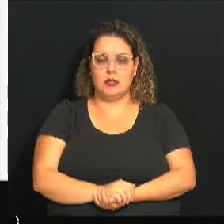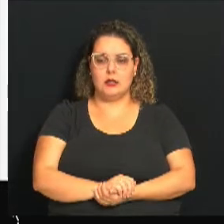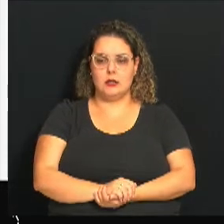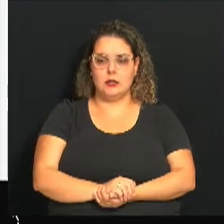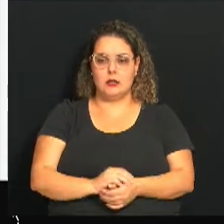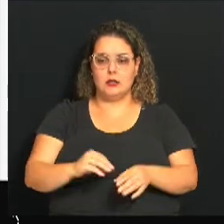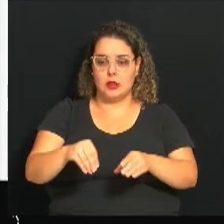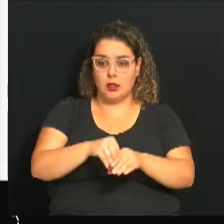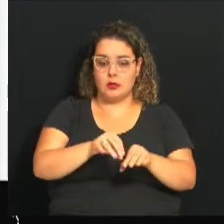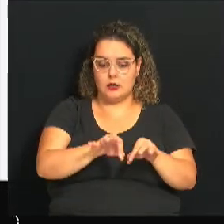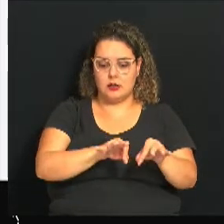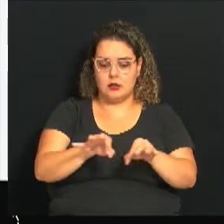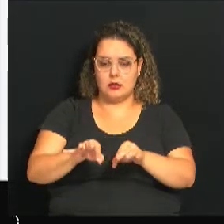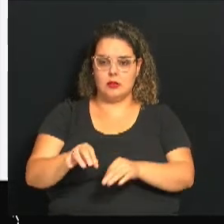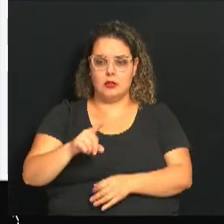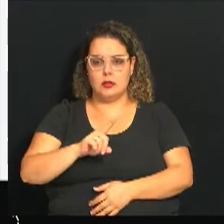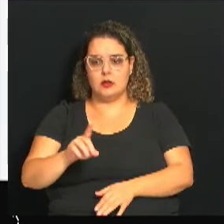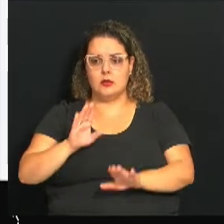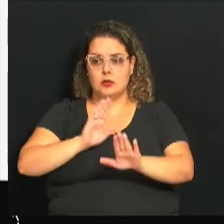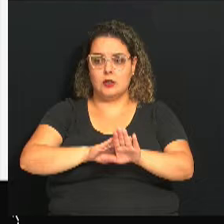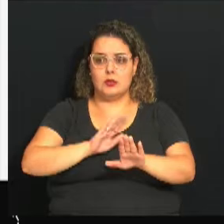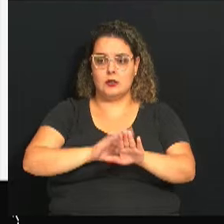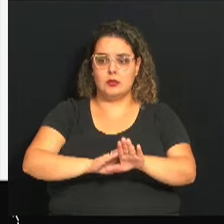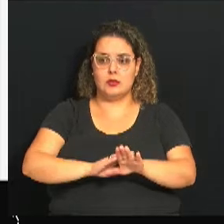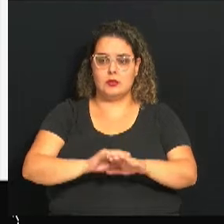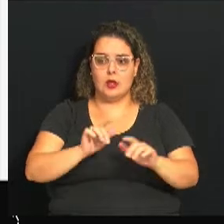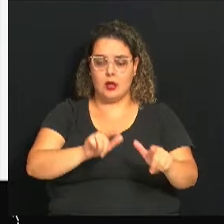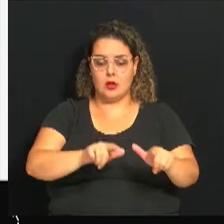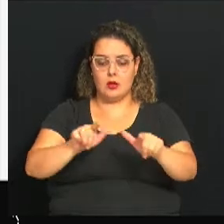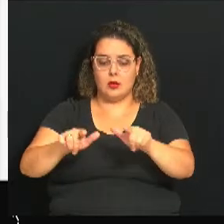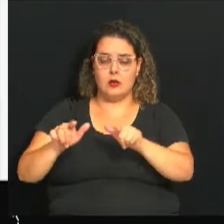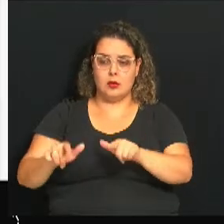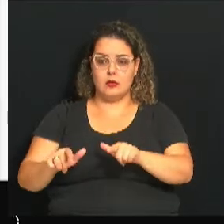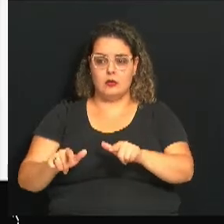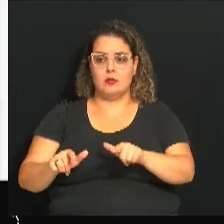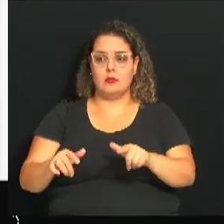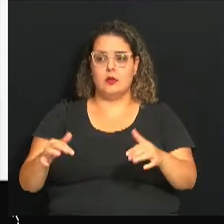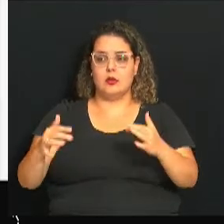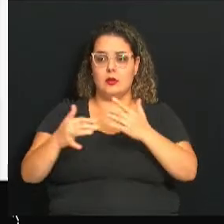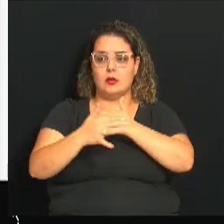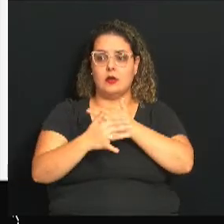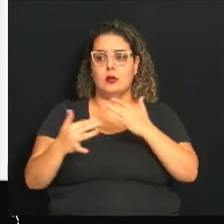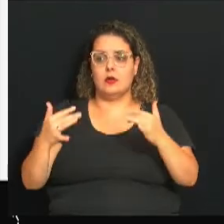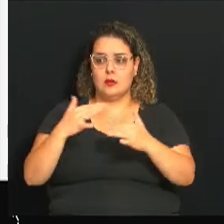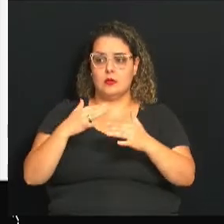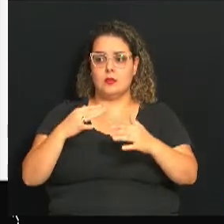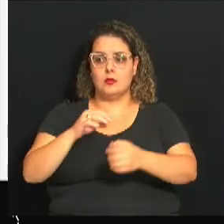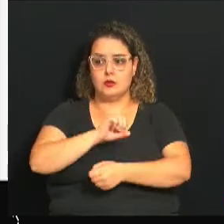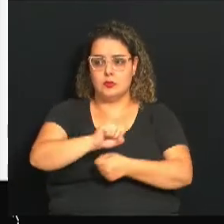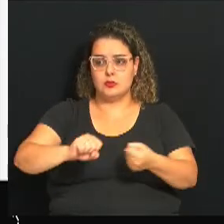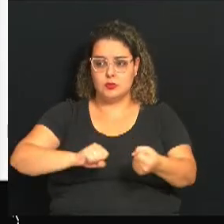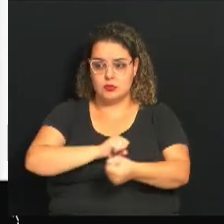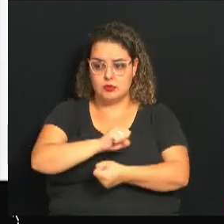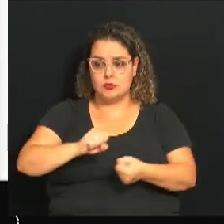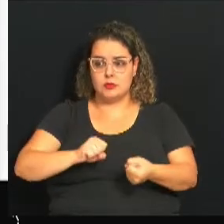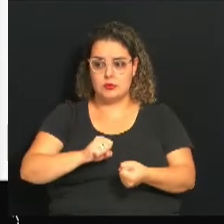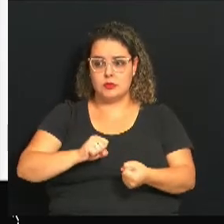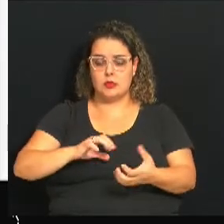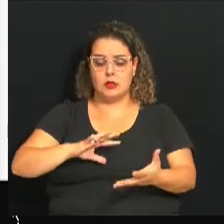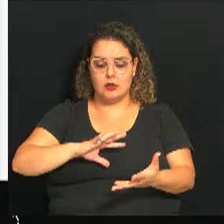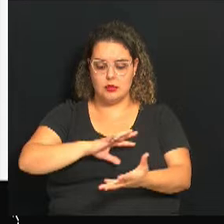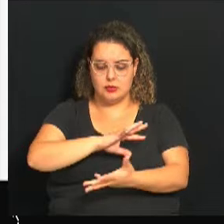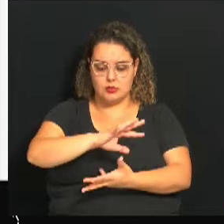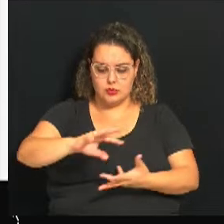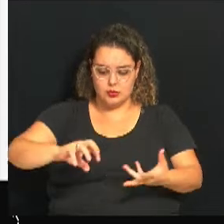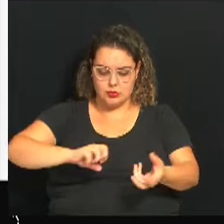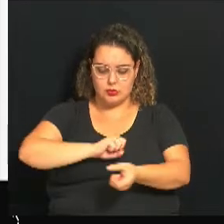plano, não só a ativação desses espaços públicos, trazer um urbanismo inovador sustentável, com os parâmetros, trazer na questão